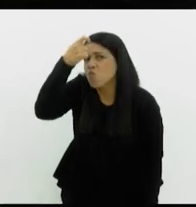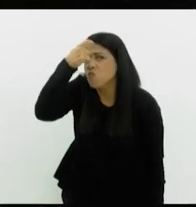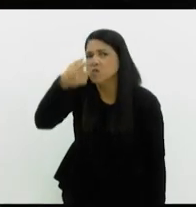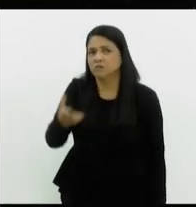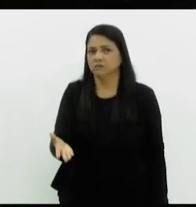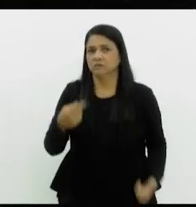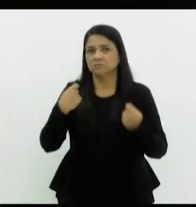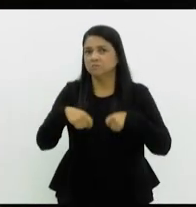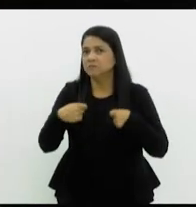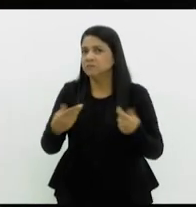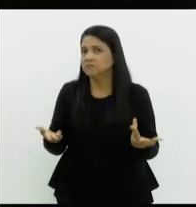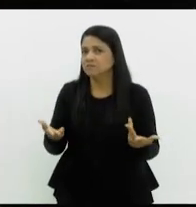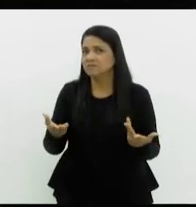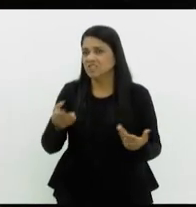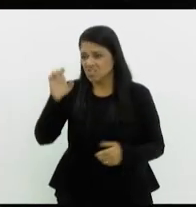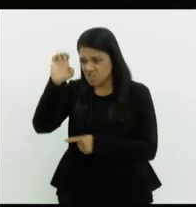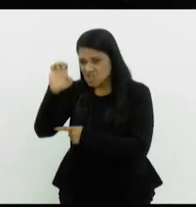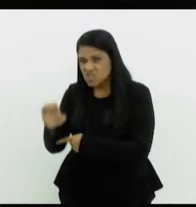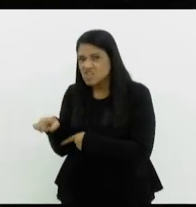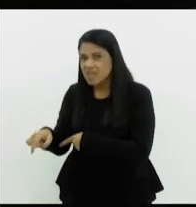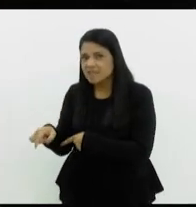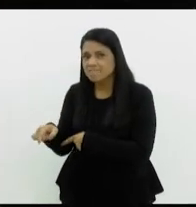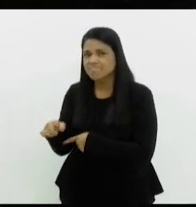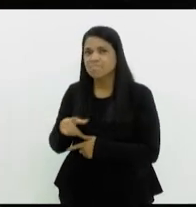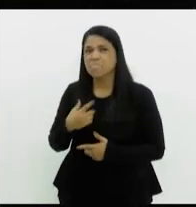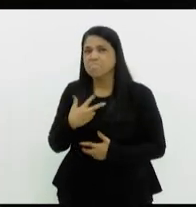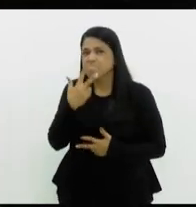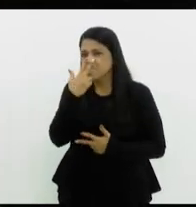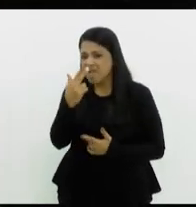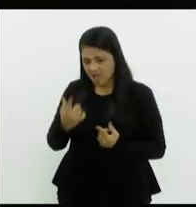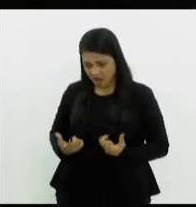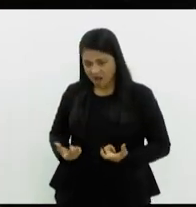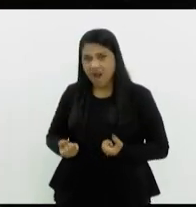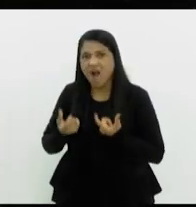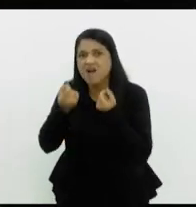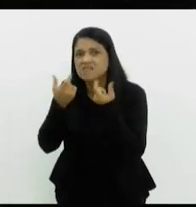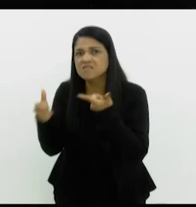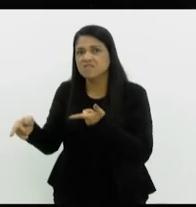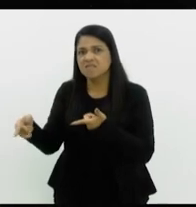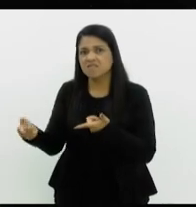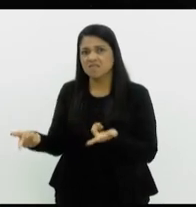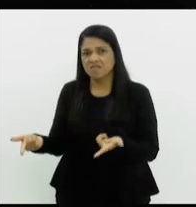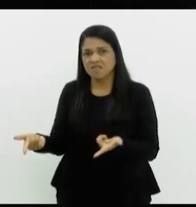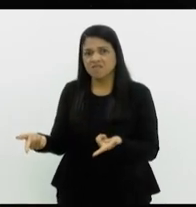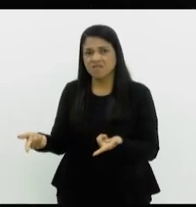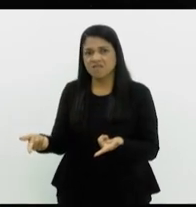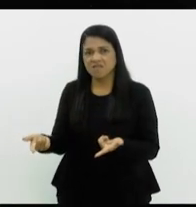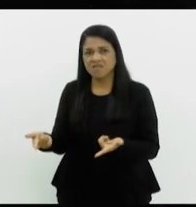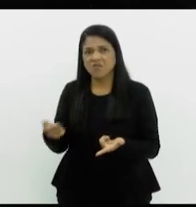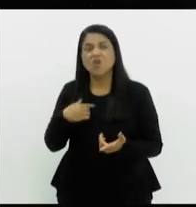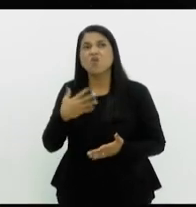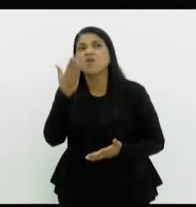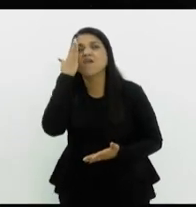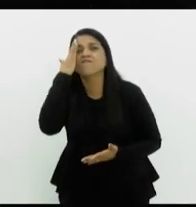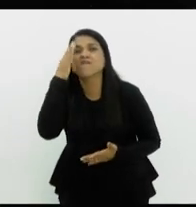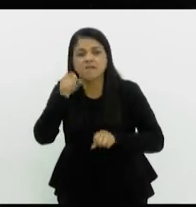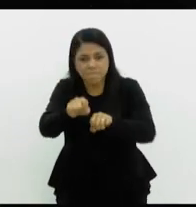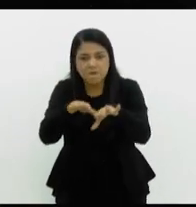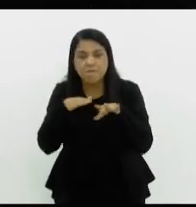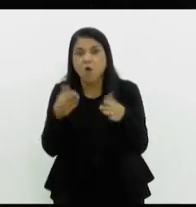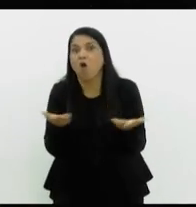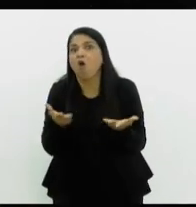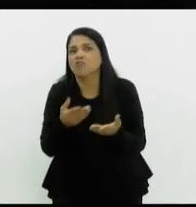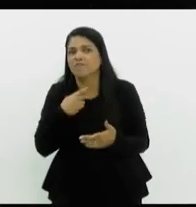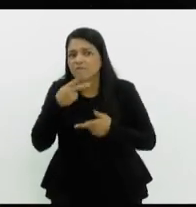vocês. É o seguinte, a esquerda ela é um câncer. Eu quero ver se algum amigo meu parlamentar hoje vai falar alguma coisa. Que eu quero entender como é que vai